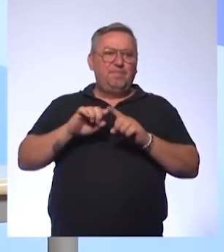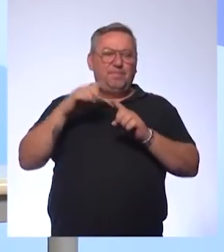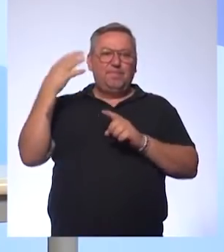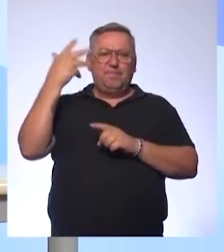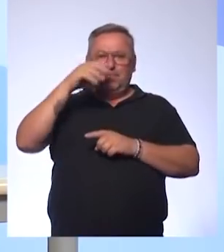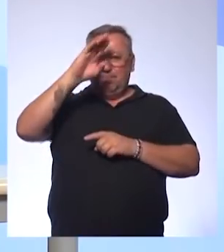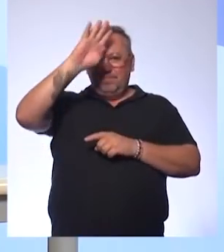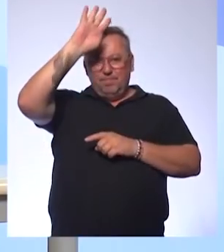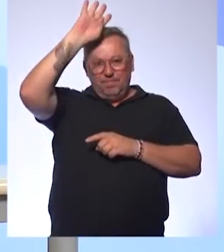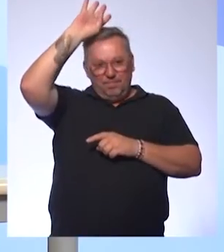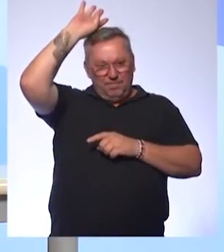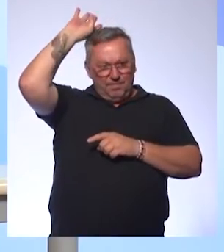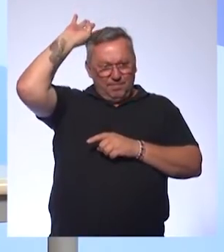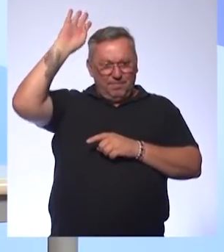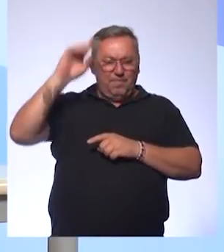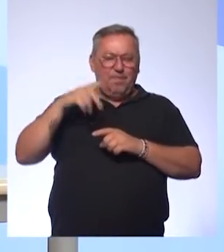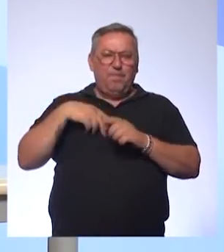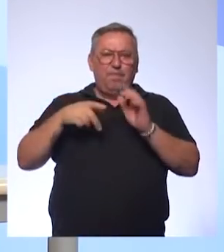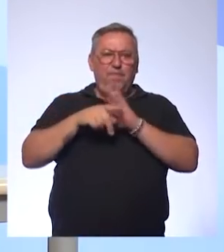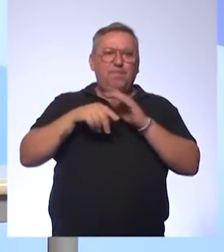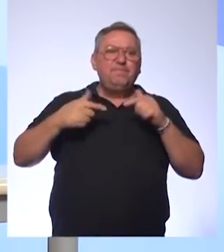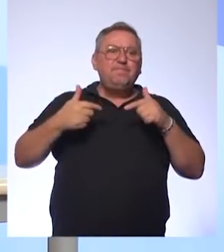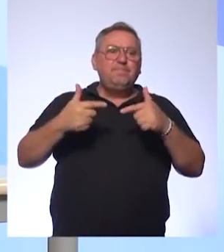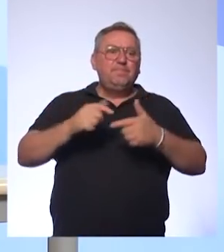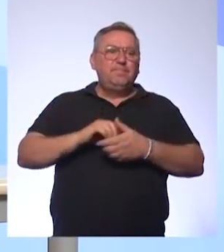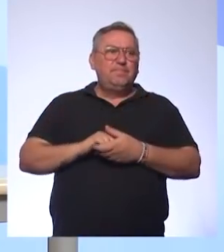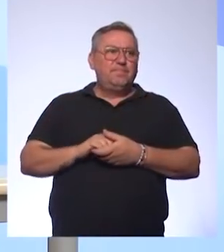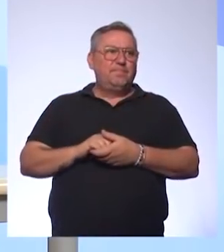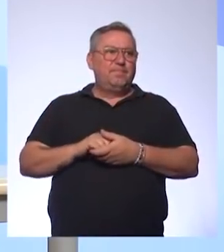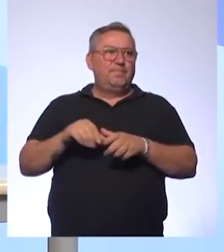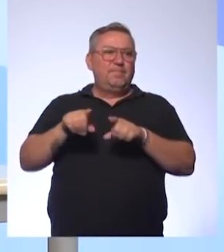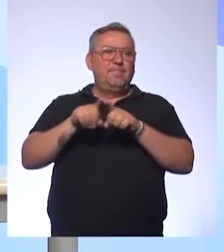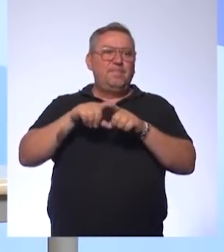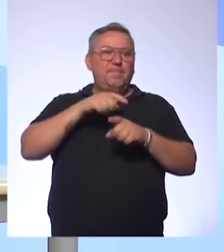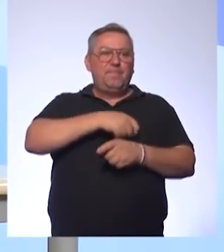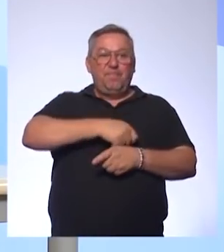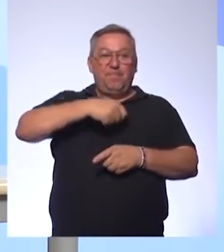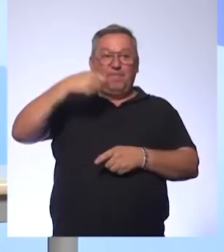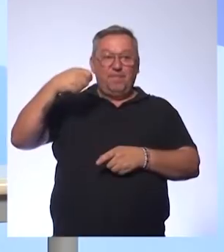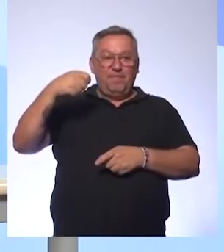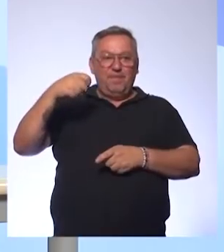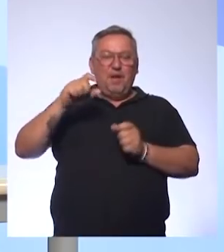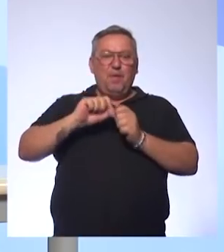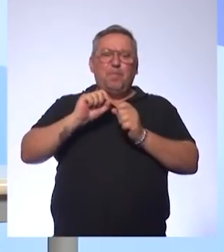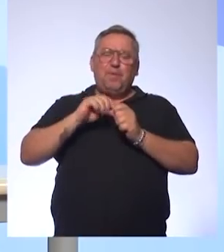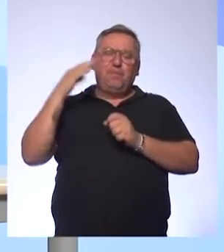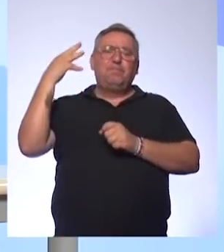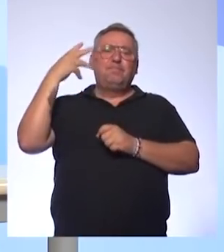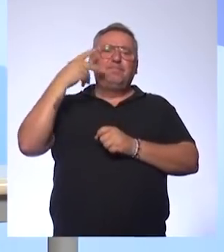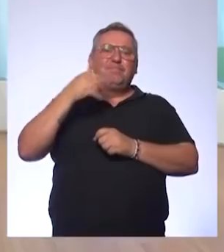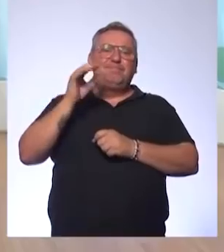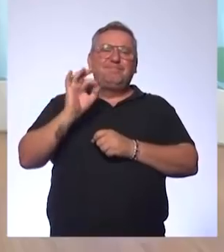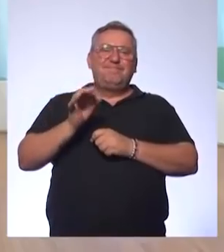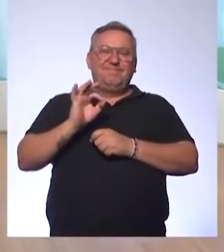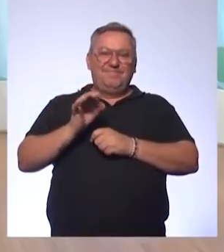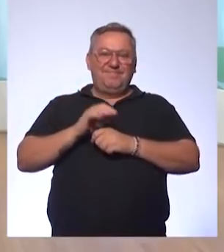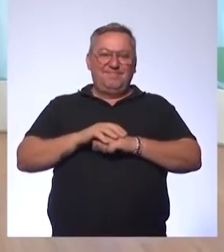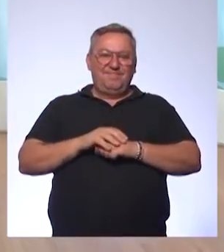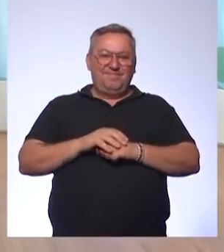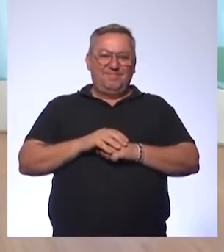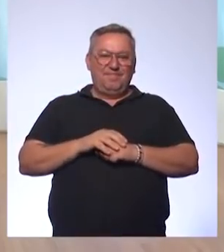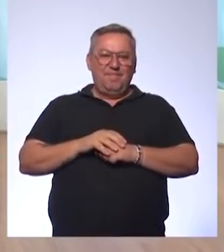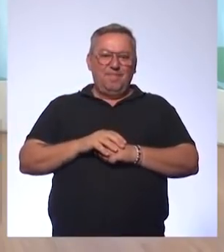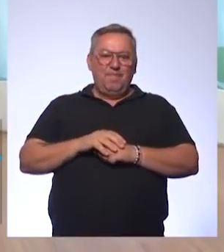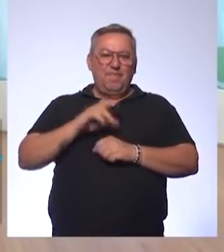capacete, parece ser usado para guerra, não sei. E uma espada aqui para decorar. Muito bem. Então,